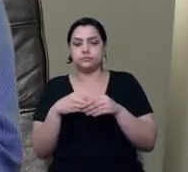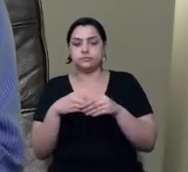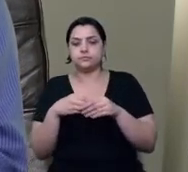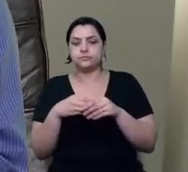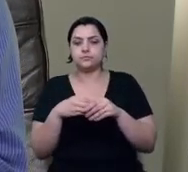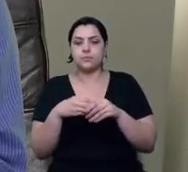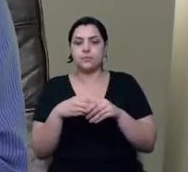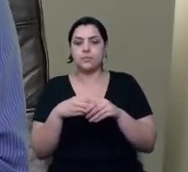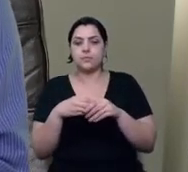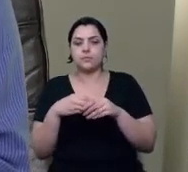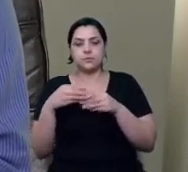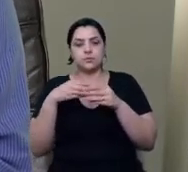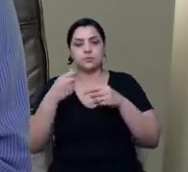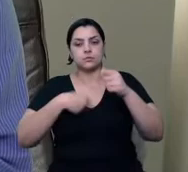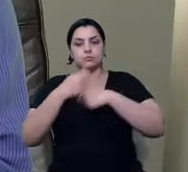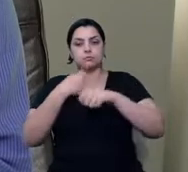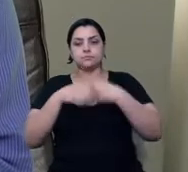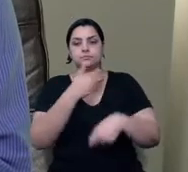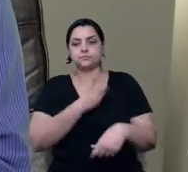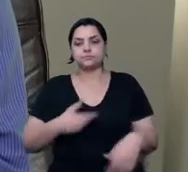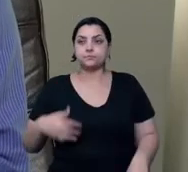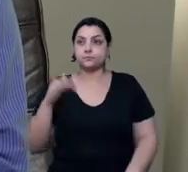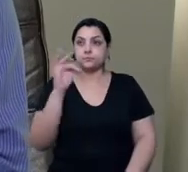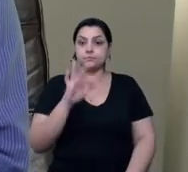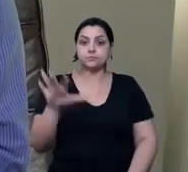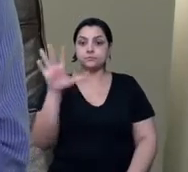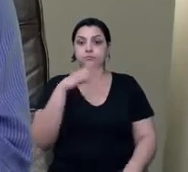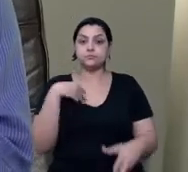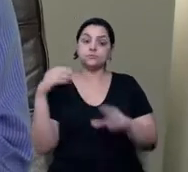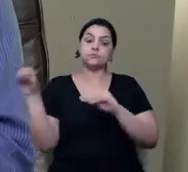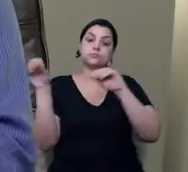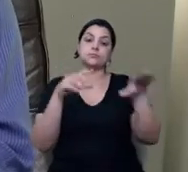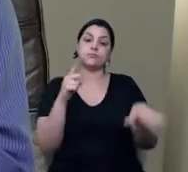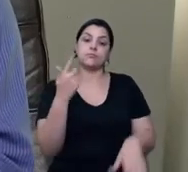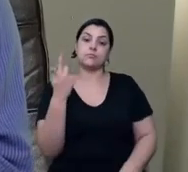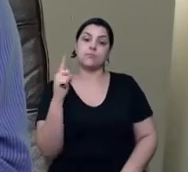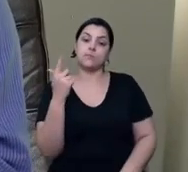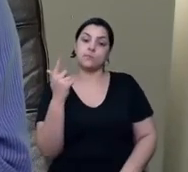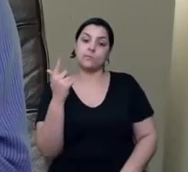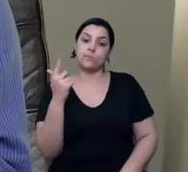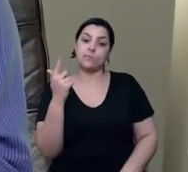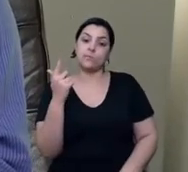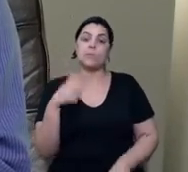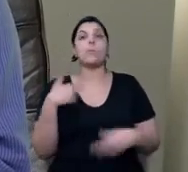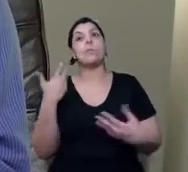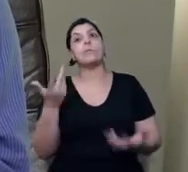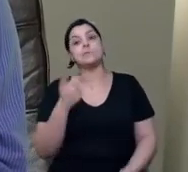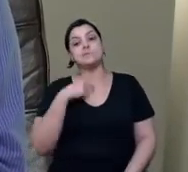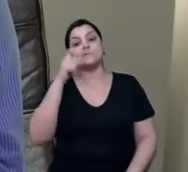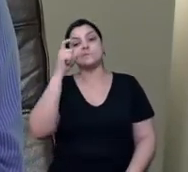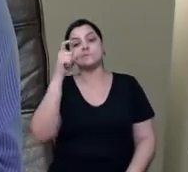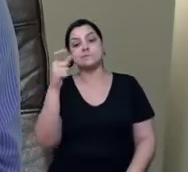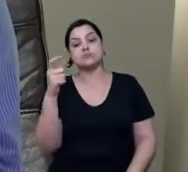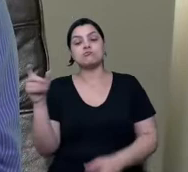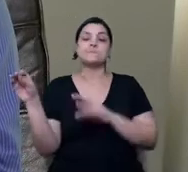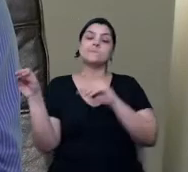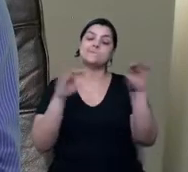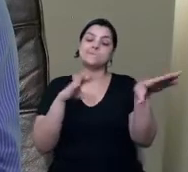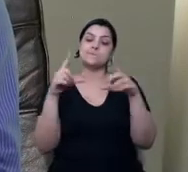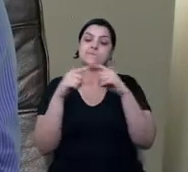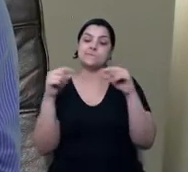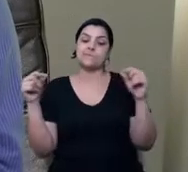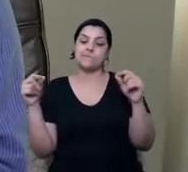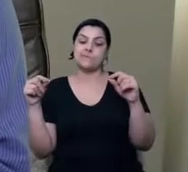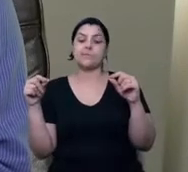para a Administração Pública Federal e vim trabalhar em Goiânia. Daí que eu me interessei para vir para Brasília, porque minha